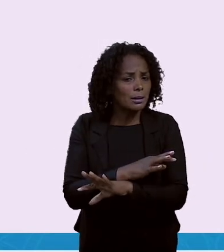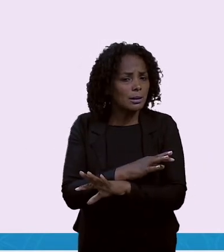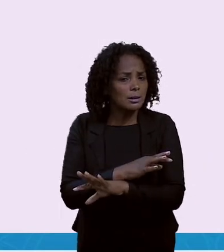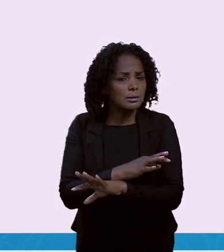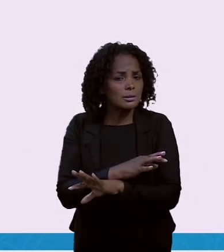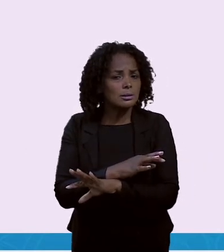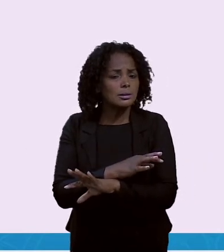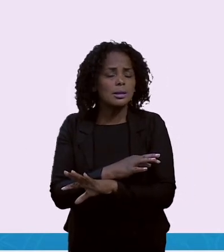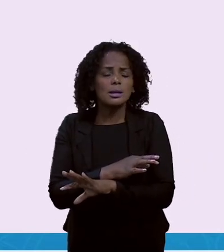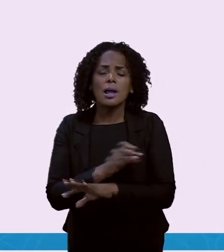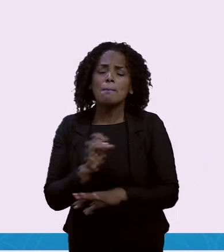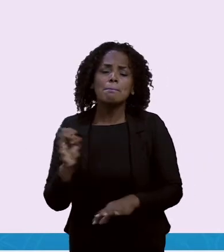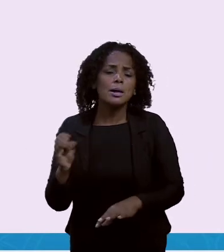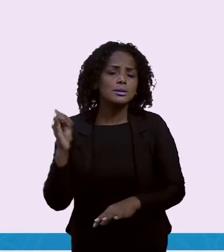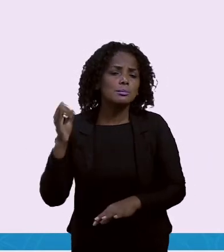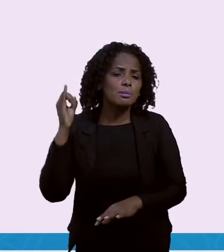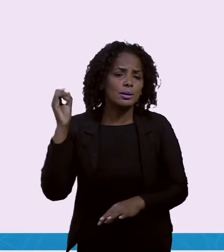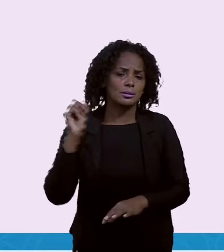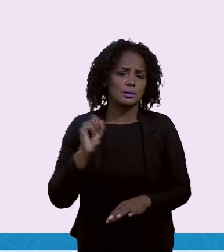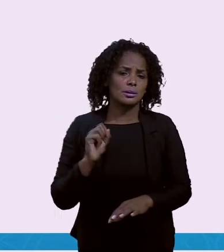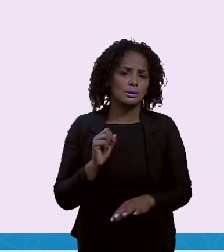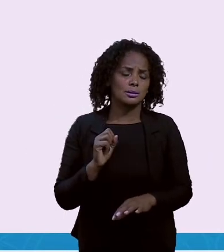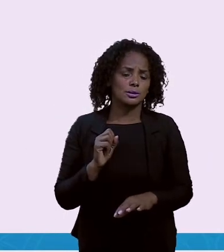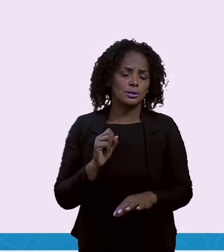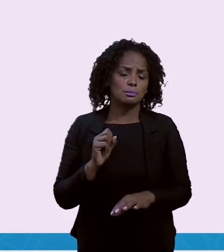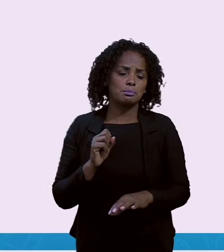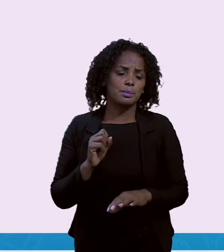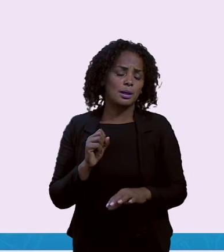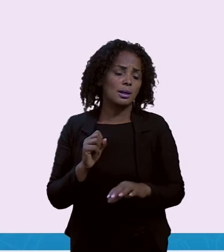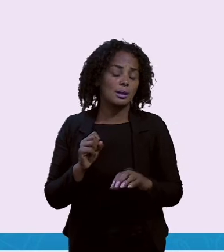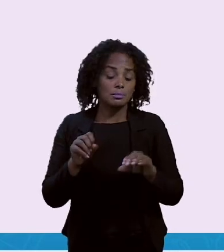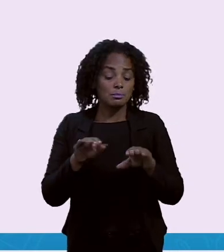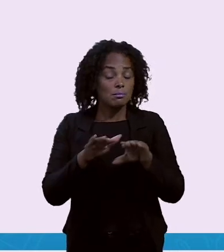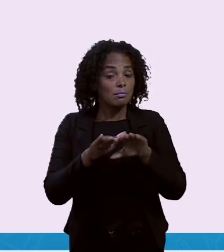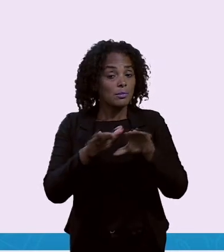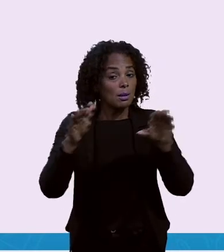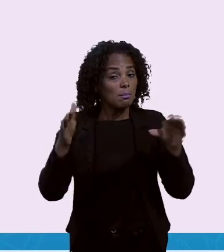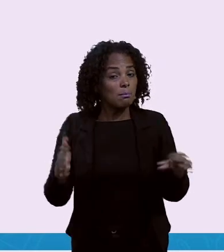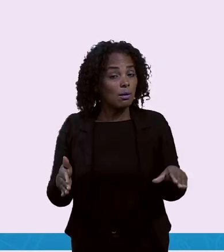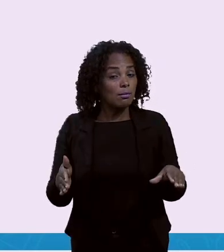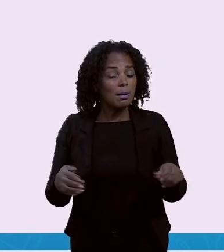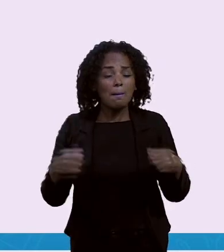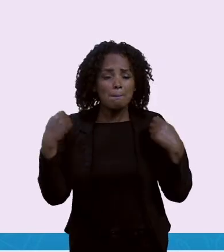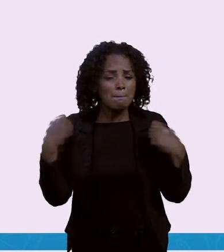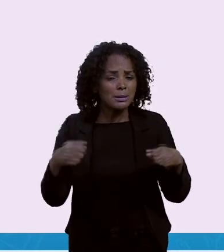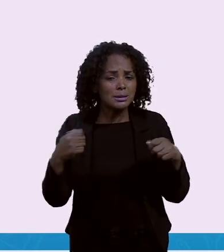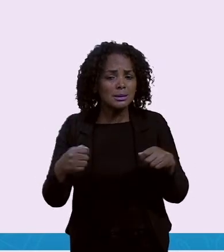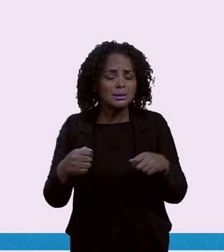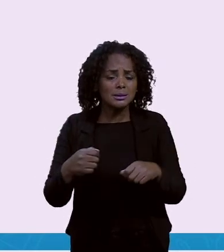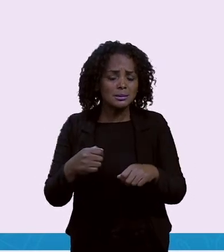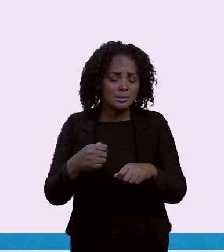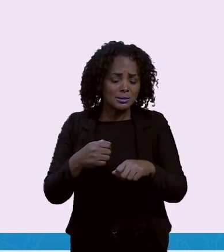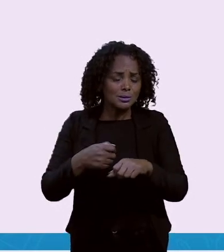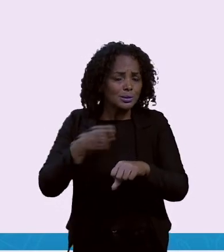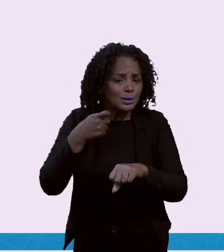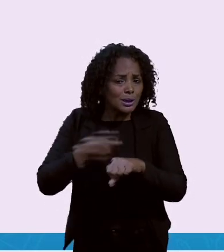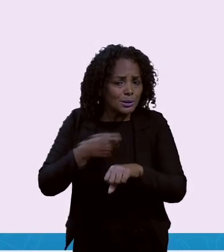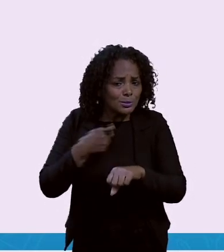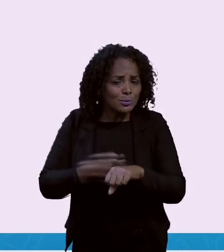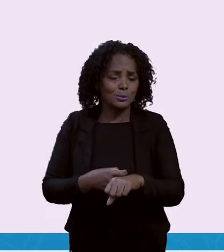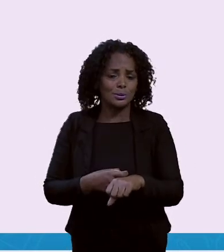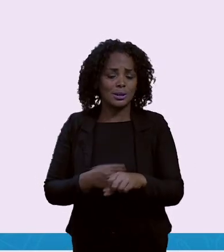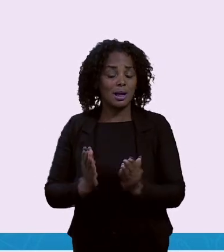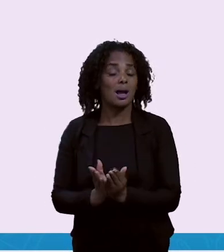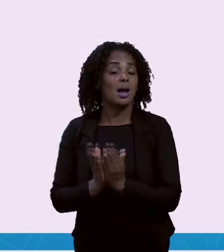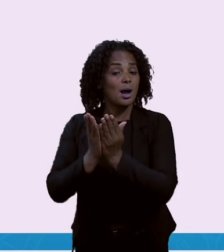é essencial para estruturas resistentes, por exemplo, um móvel precisa de uma estrutura resistente, um barco precisa